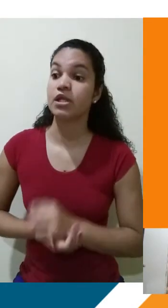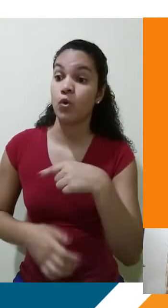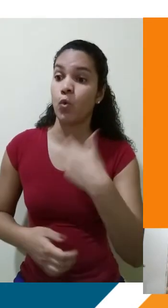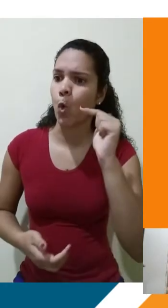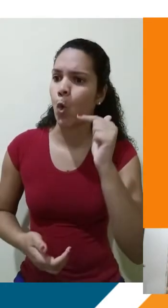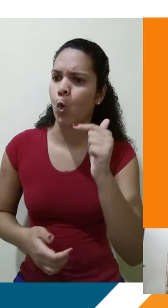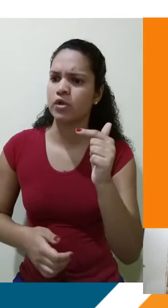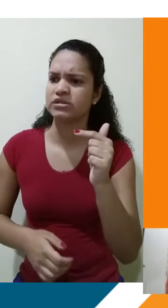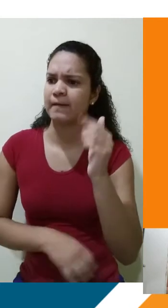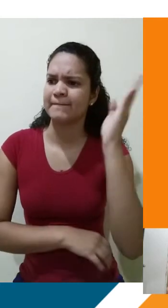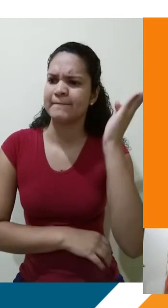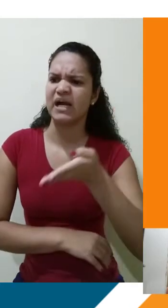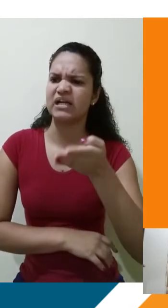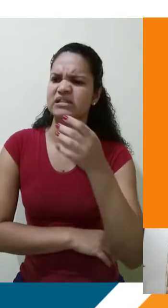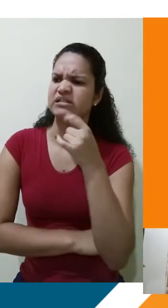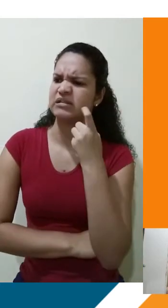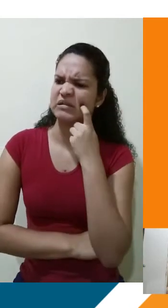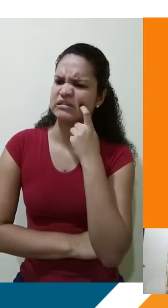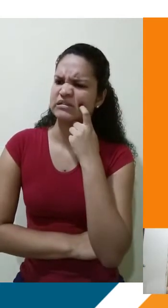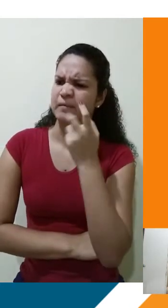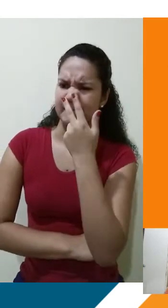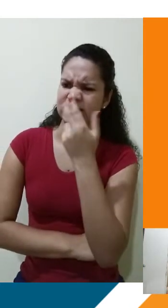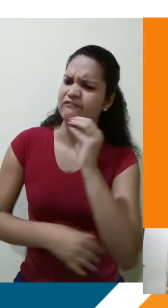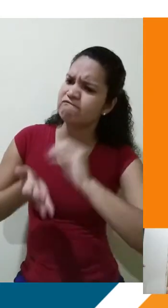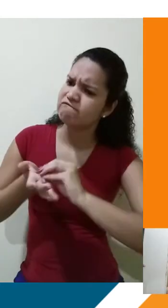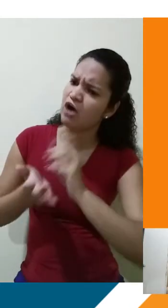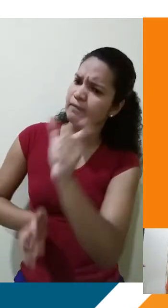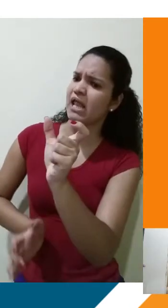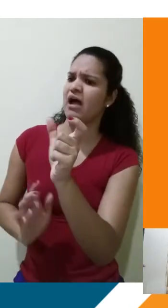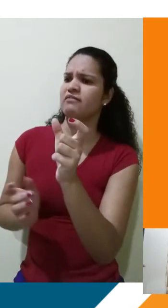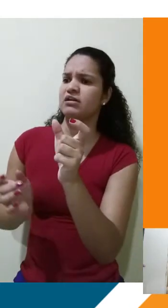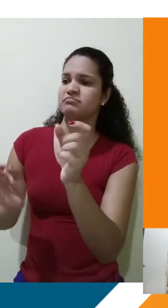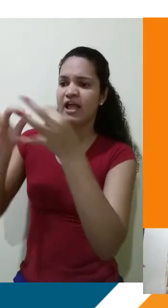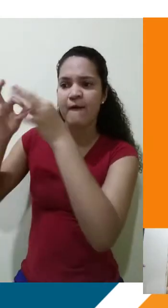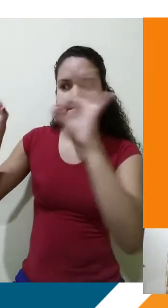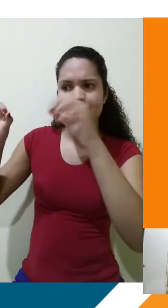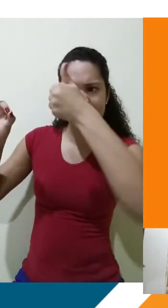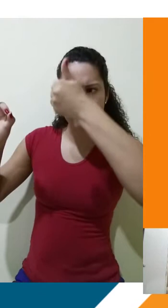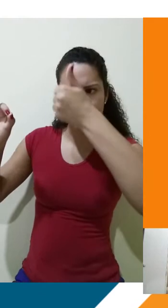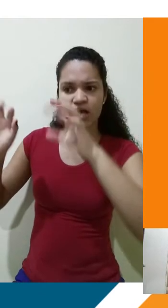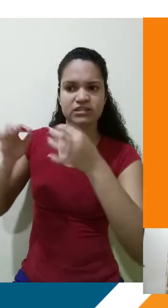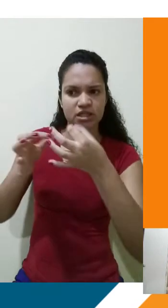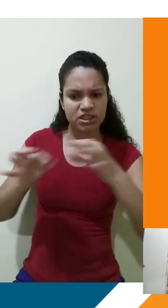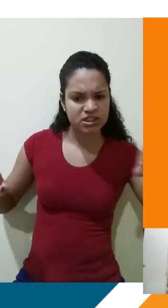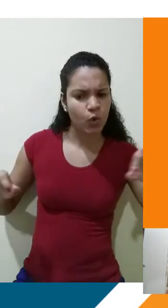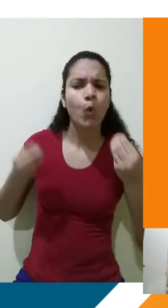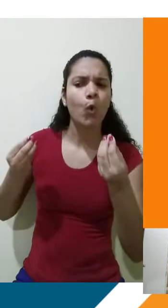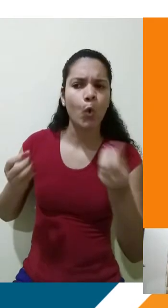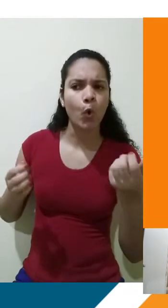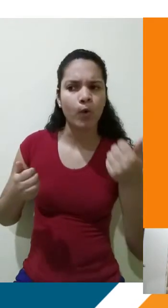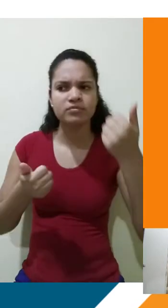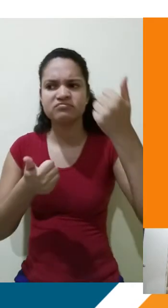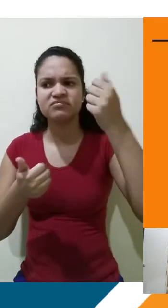haver alguma falta ali, algum conectivo que não está juntando a primeira com a segunda frase. E em breve a gente vai ver como é que a gente tem que juntar esse tipo de frase.